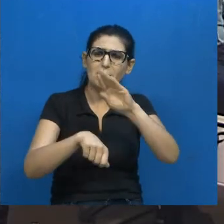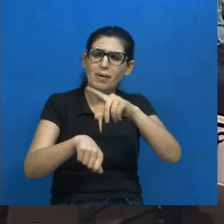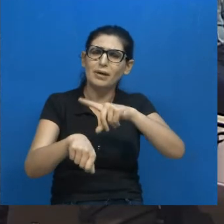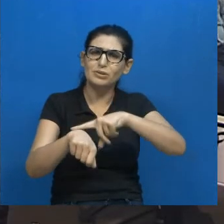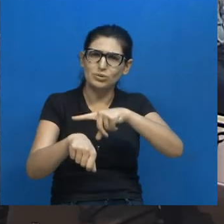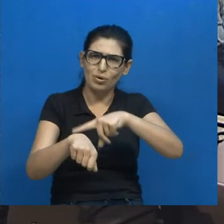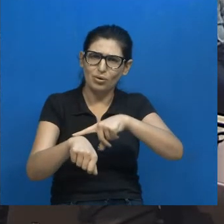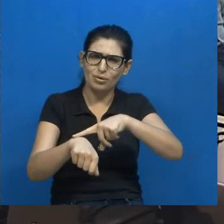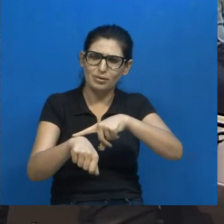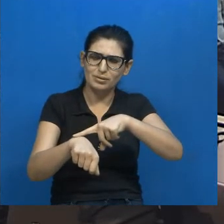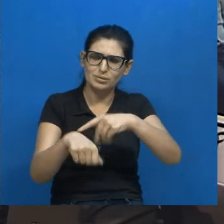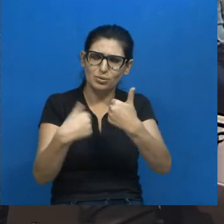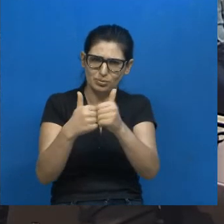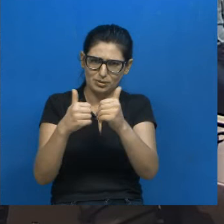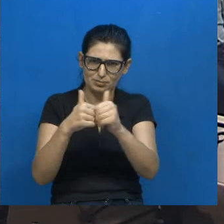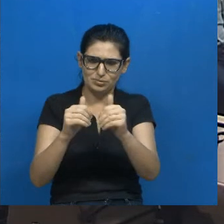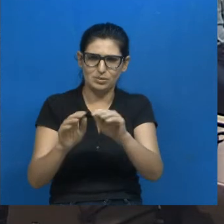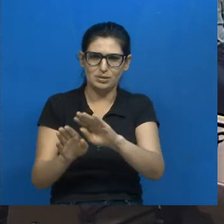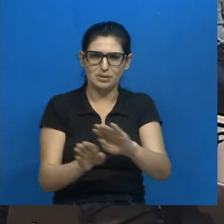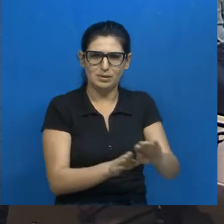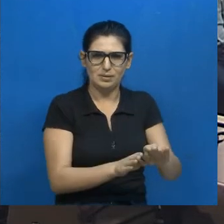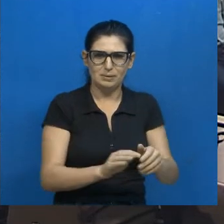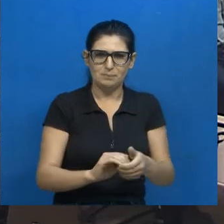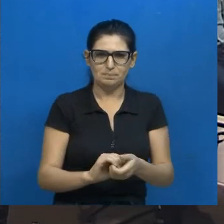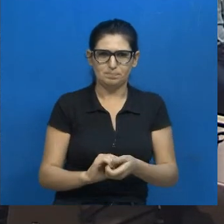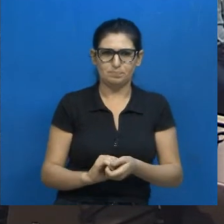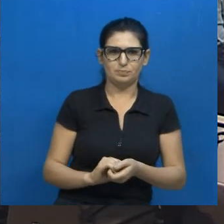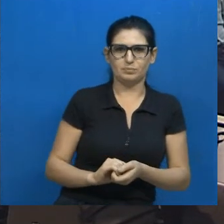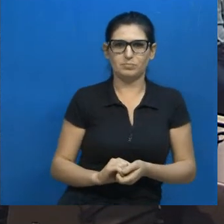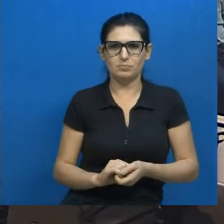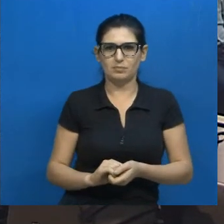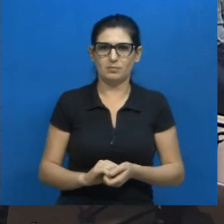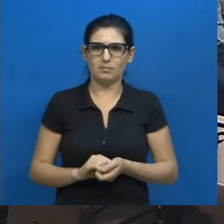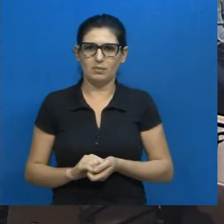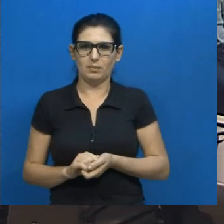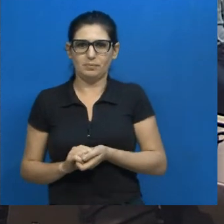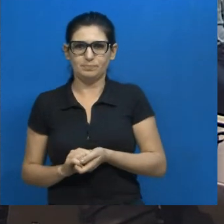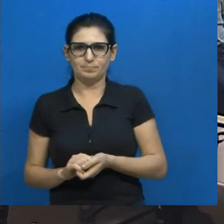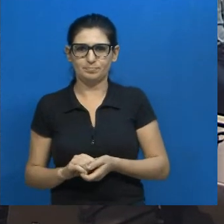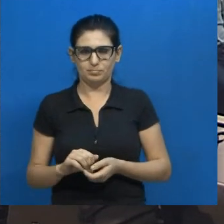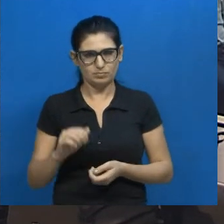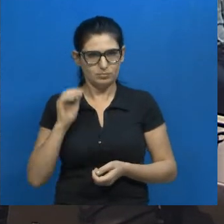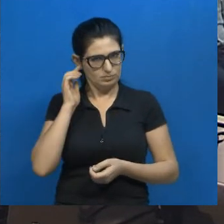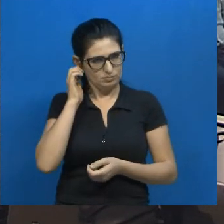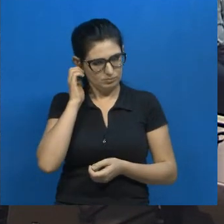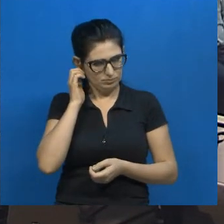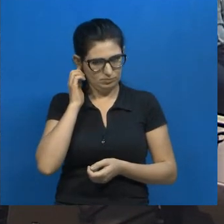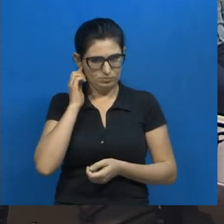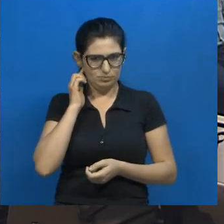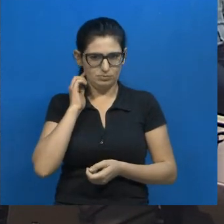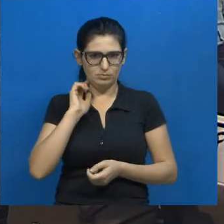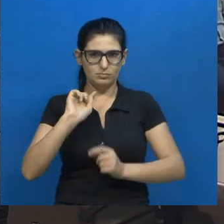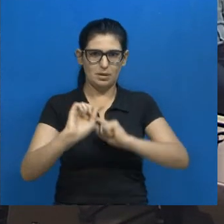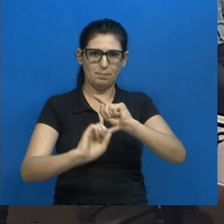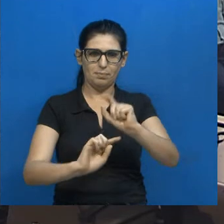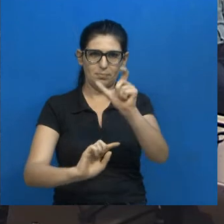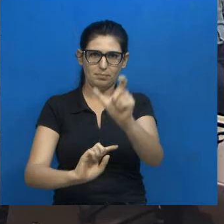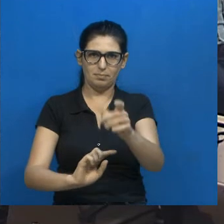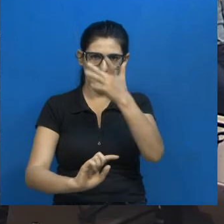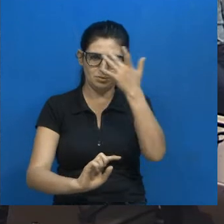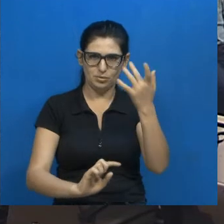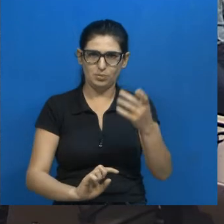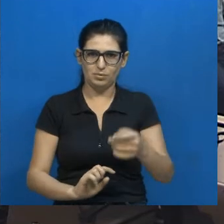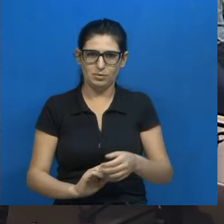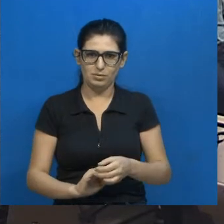Vamos ouvir a Meire, depois boa noite tem... a todos, ela eu tá na peço frente. licença. Com licença, ela está na frente, depois o senhor e depois... Boa